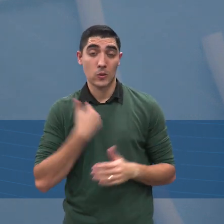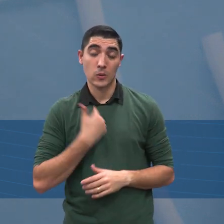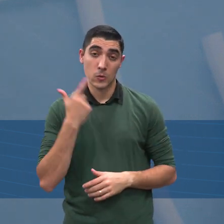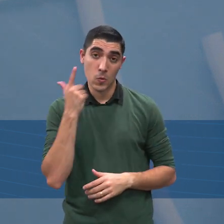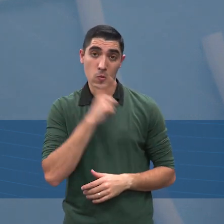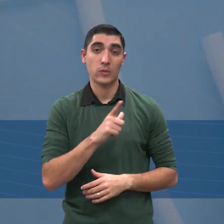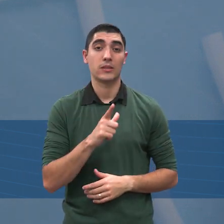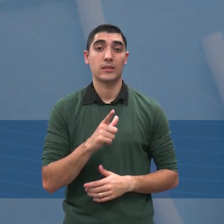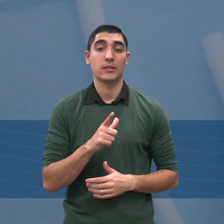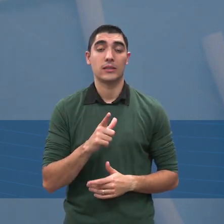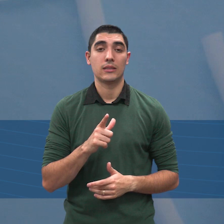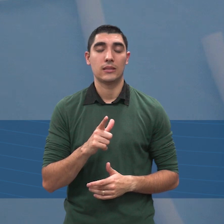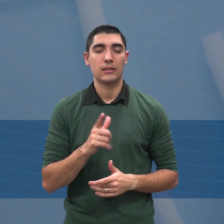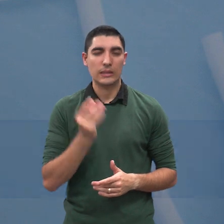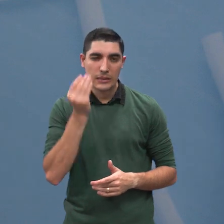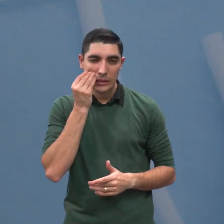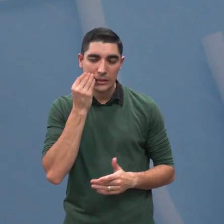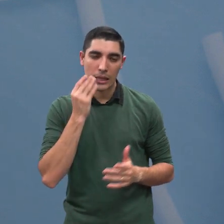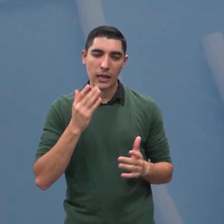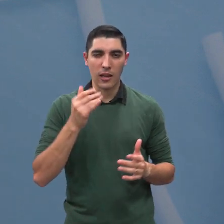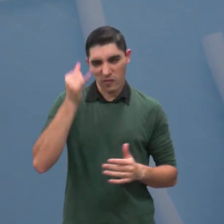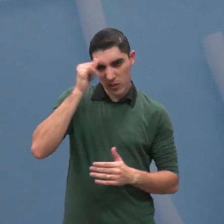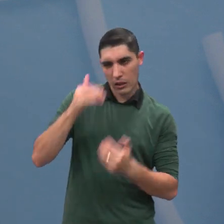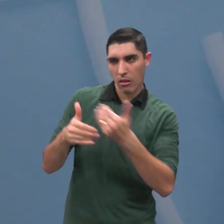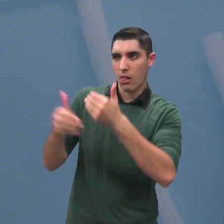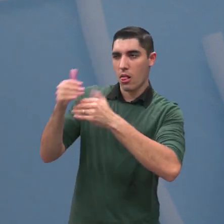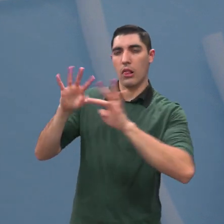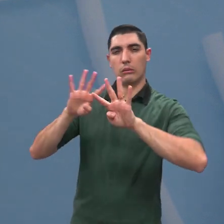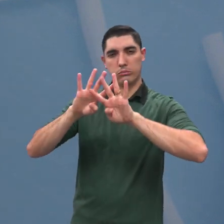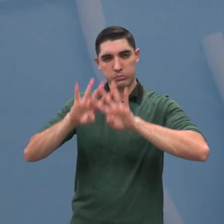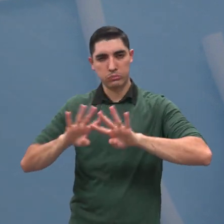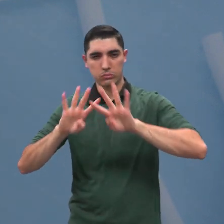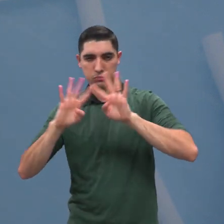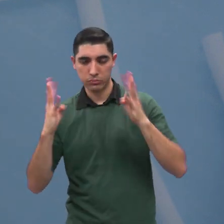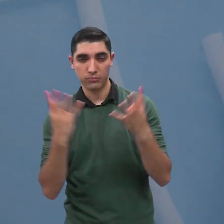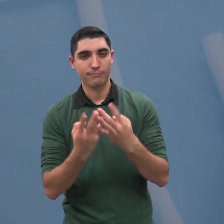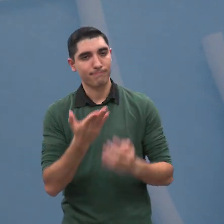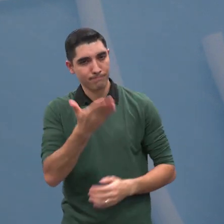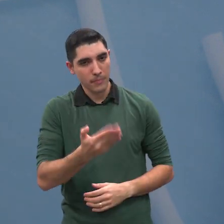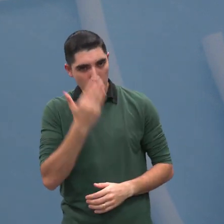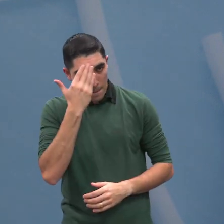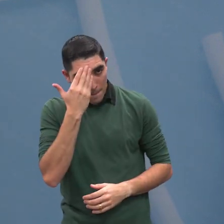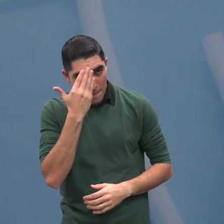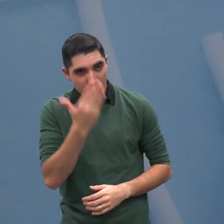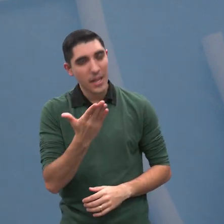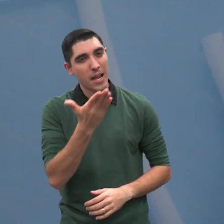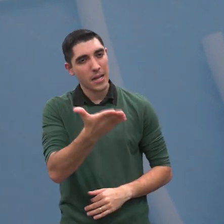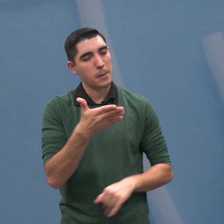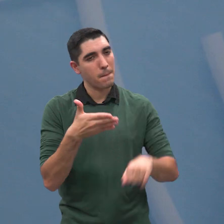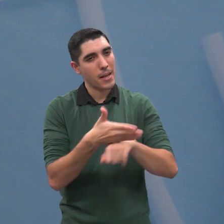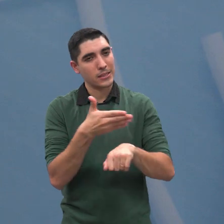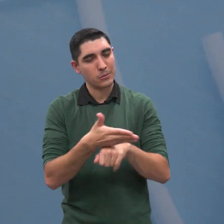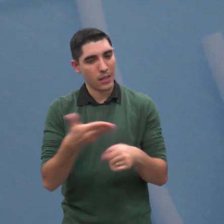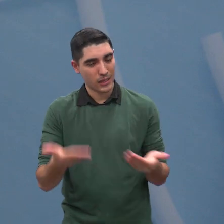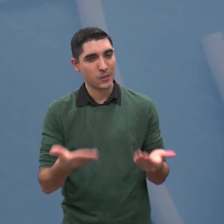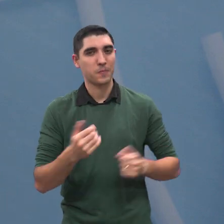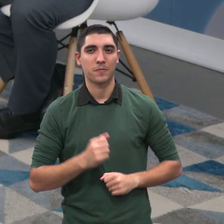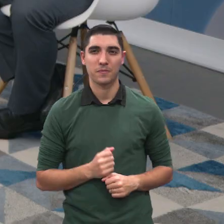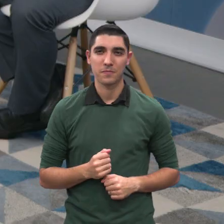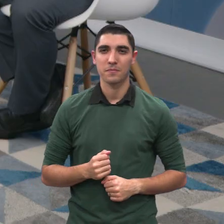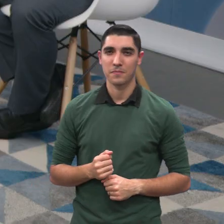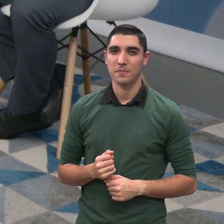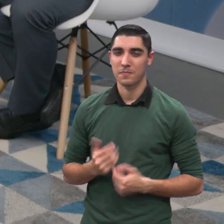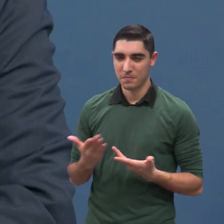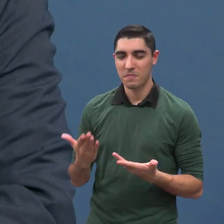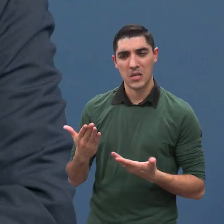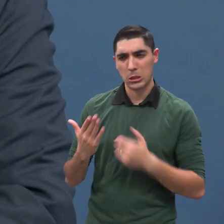gente encontra de concreto, as grades. Walter, obrigada, viu, pela participação aqui com a gente. Tá joia,